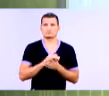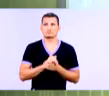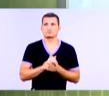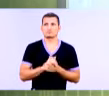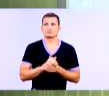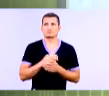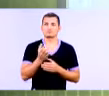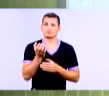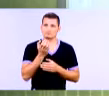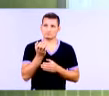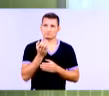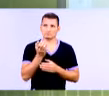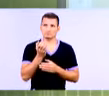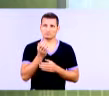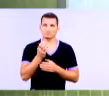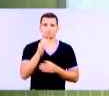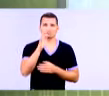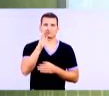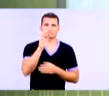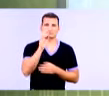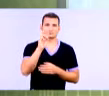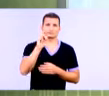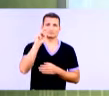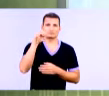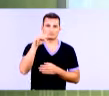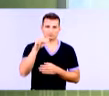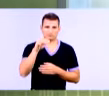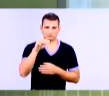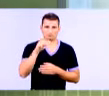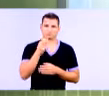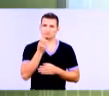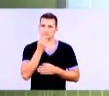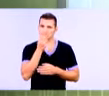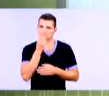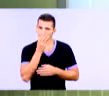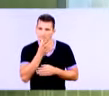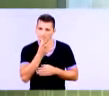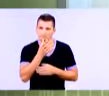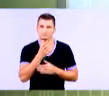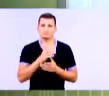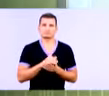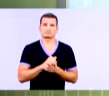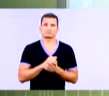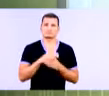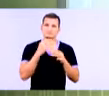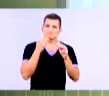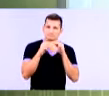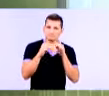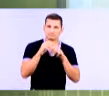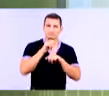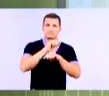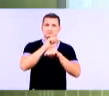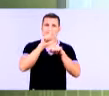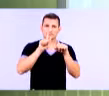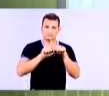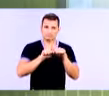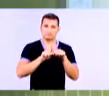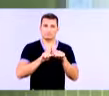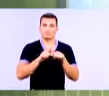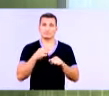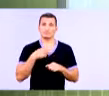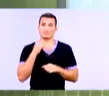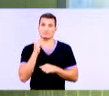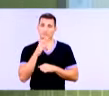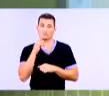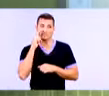Então eu quero esse fórum bem rico de mensagens, rico de soluções, rico de algoritmos. Eu vou estar olhando aqui, os tutores